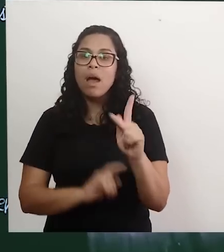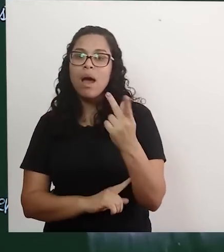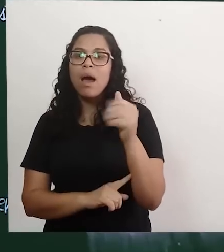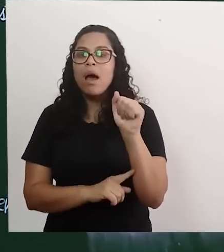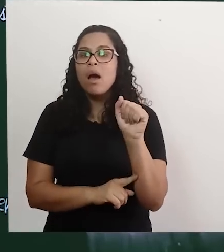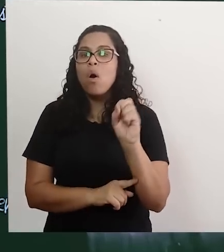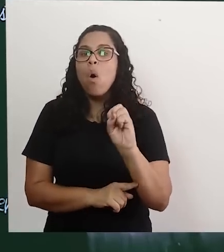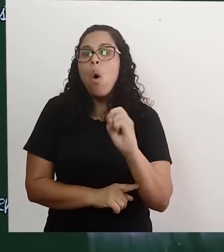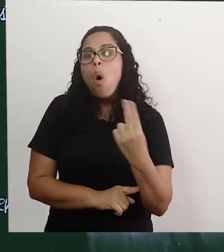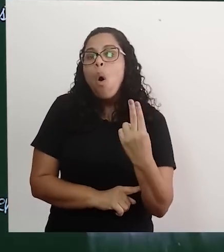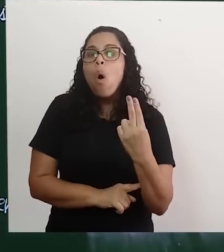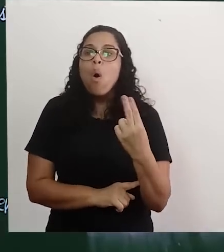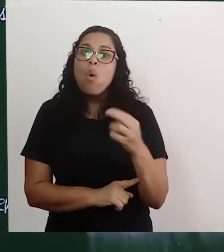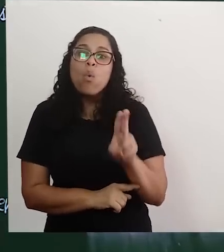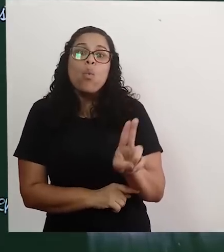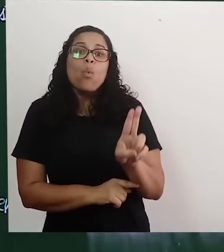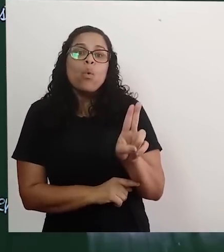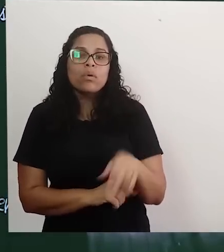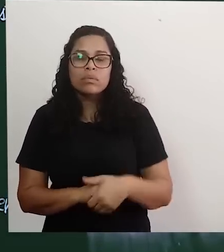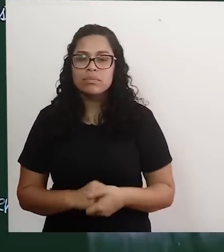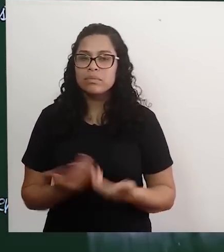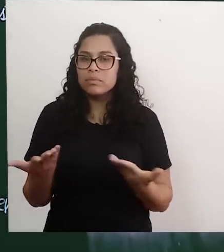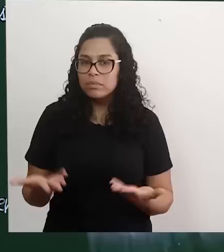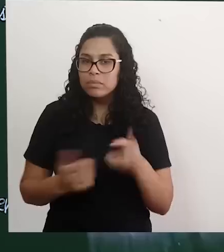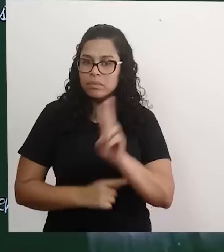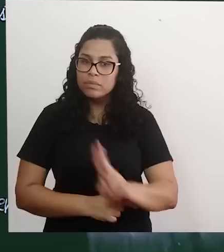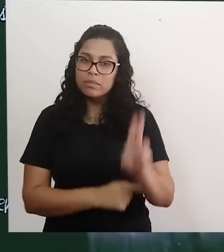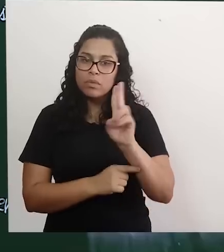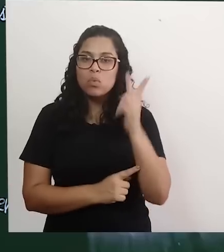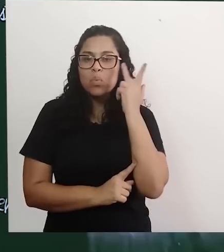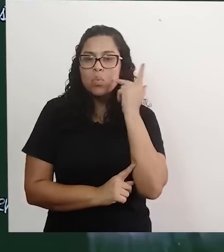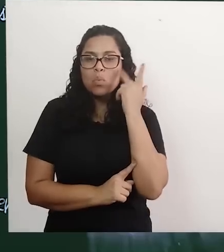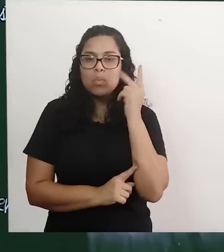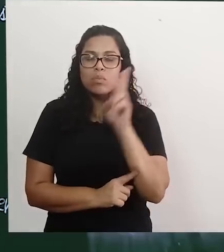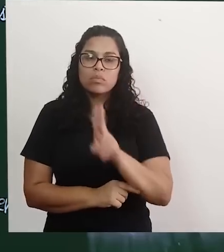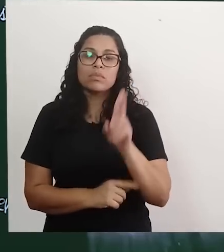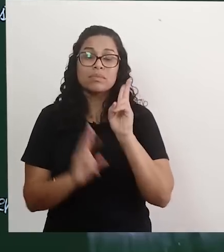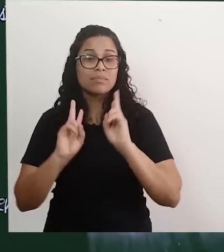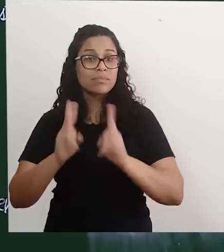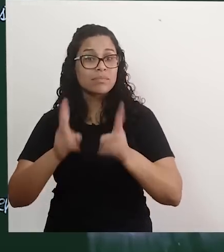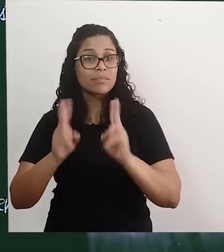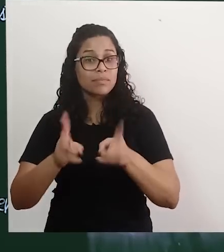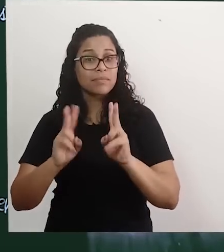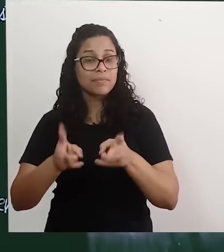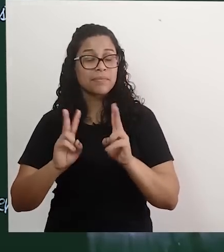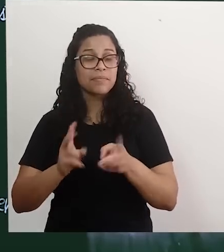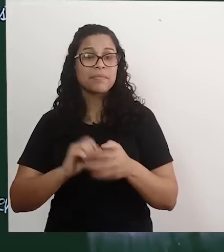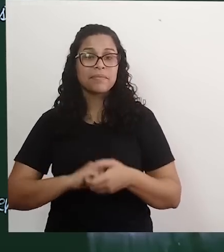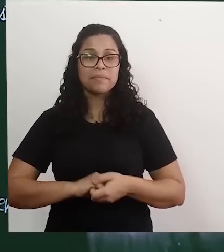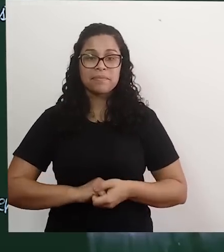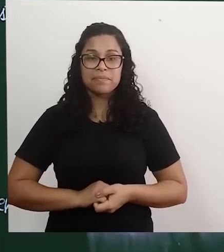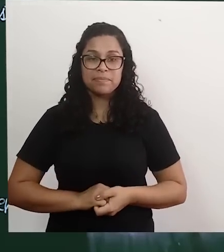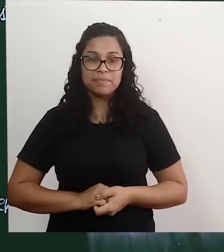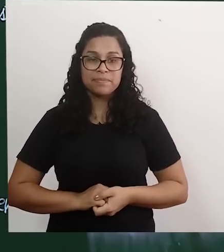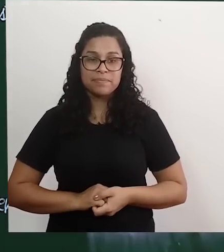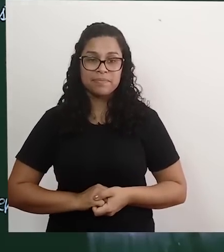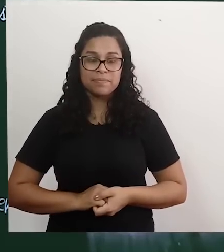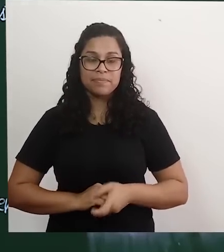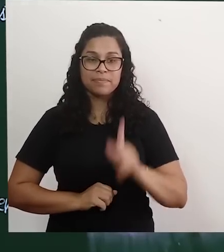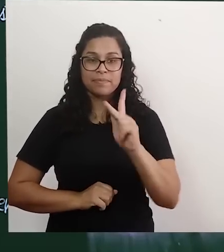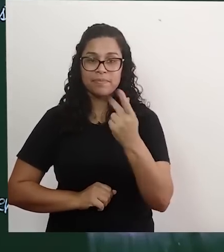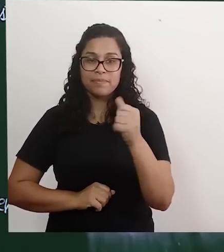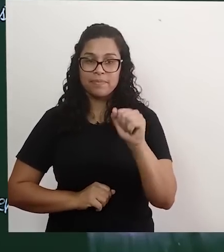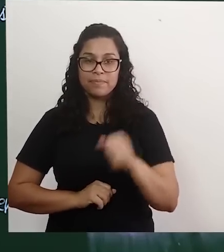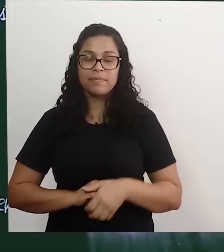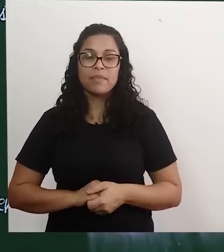Ah, ó, Então esse a, sempre que você for utilizar, muito comum na linguagem coloquial, na reprodução de diálogos, é